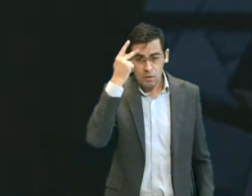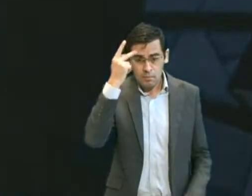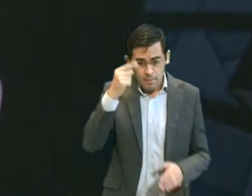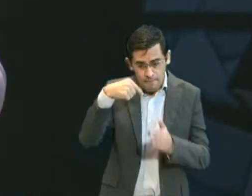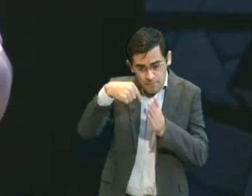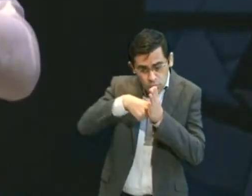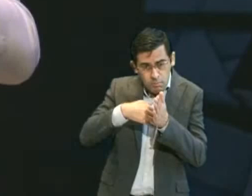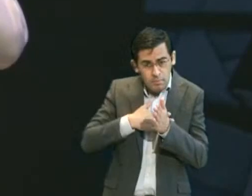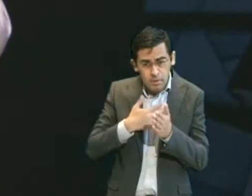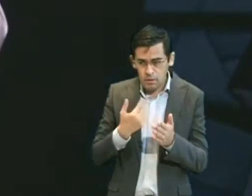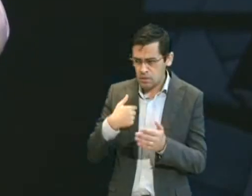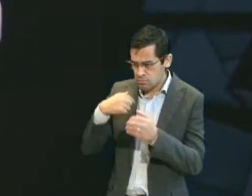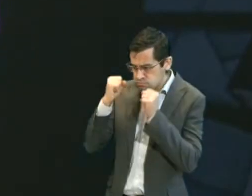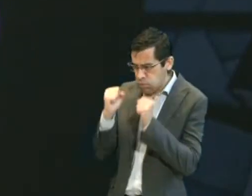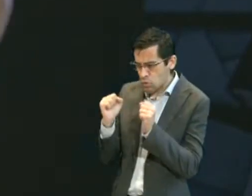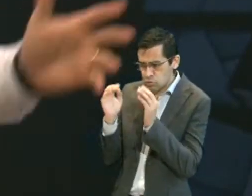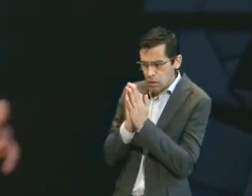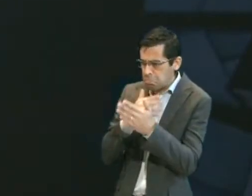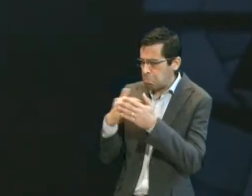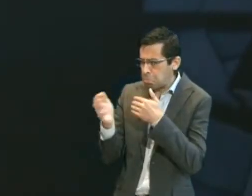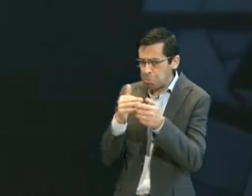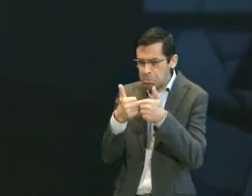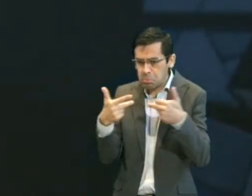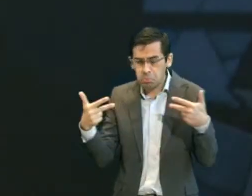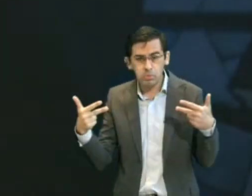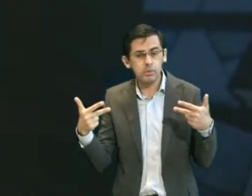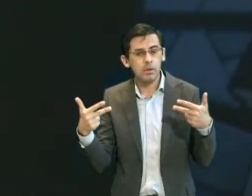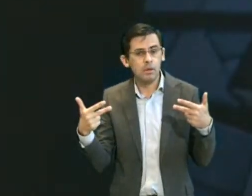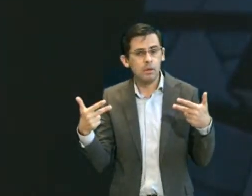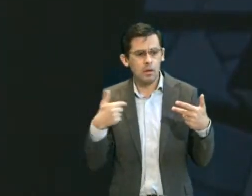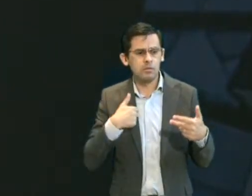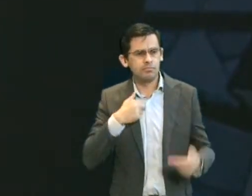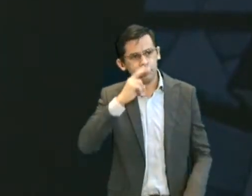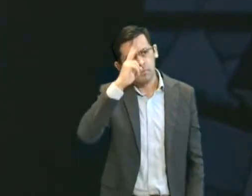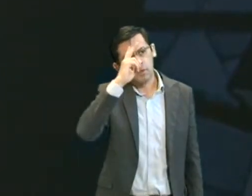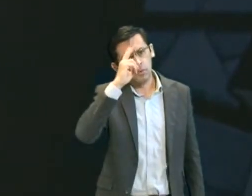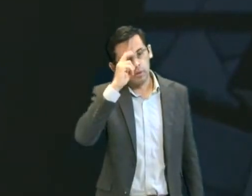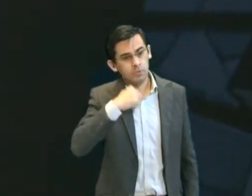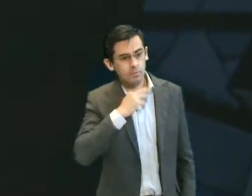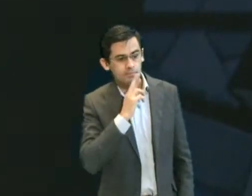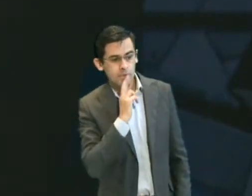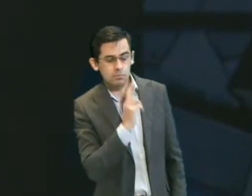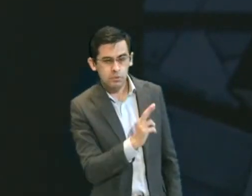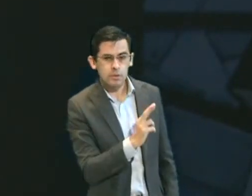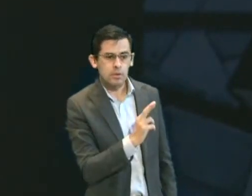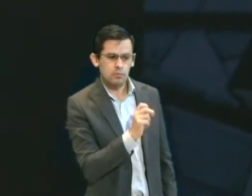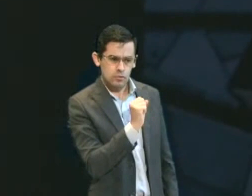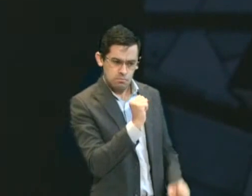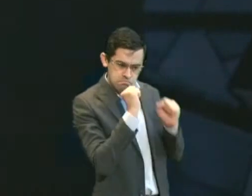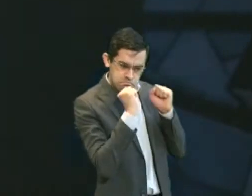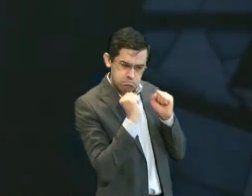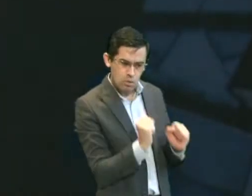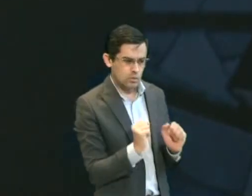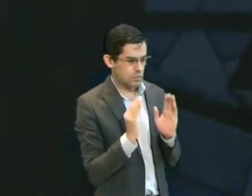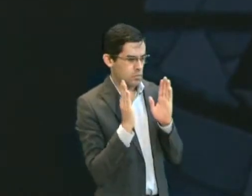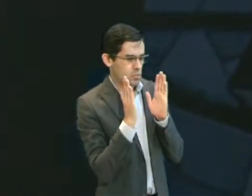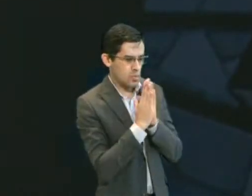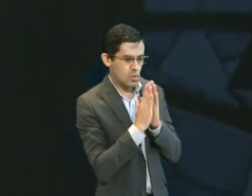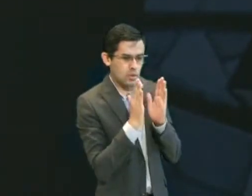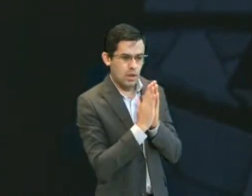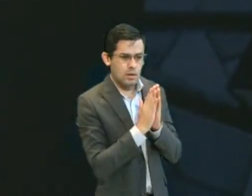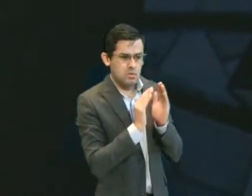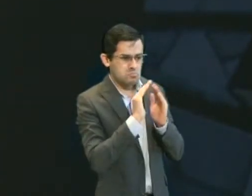me perguntou: eu posso orar por qualquer coisa? E eu lembro que eu respondi assim: você pode orar